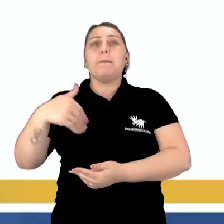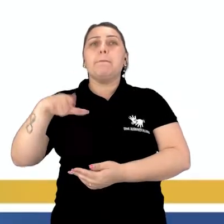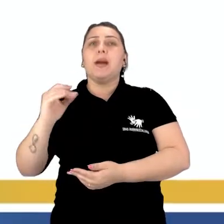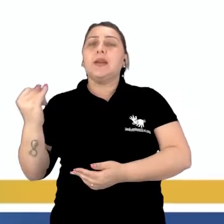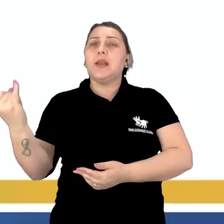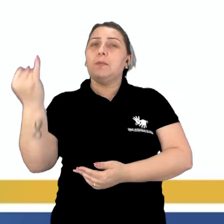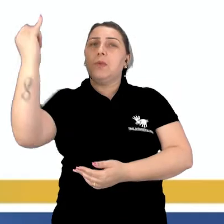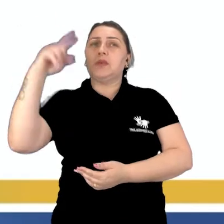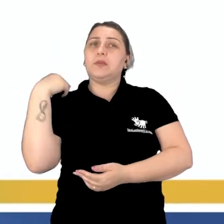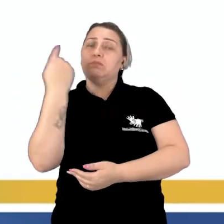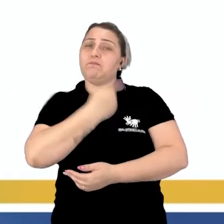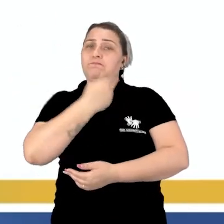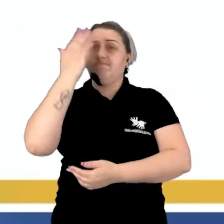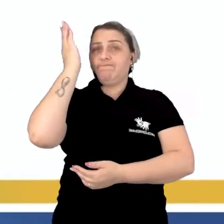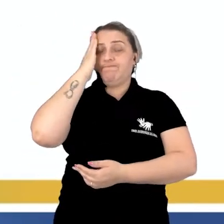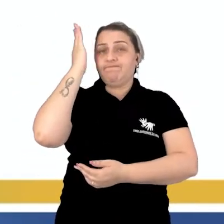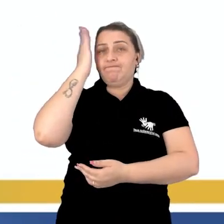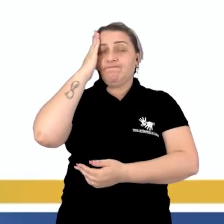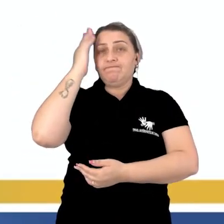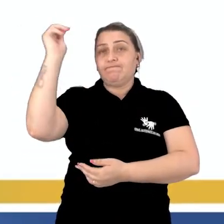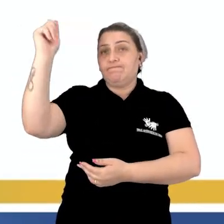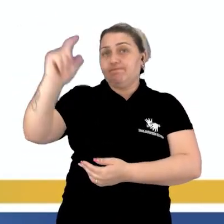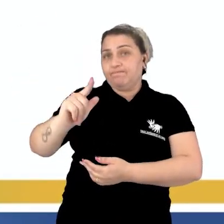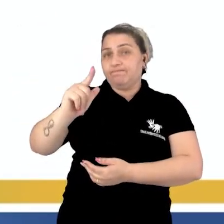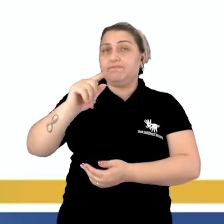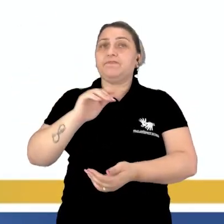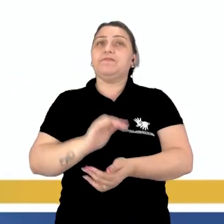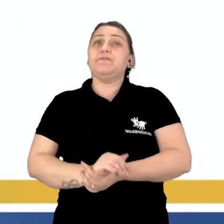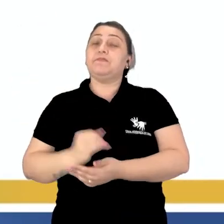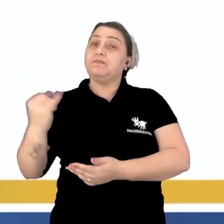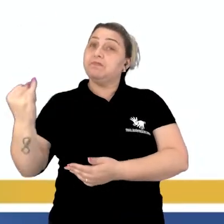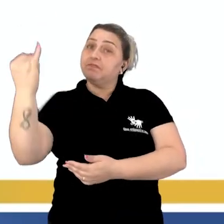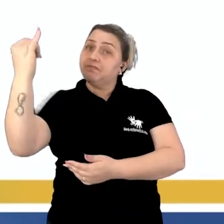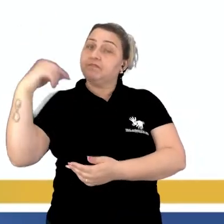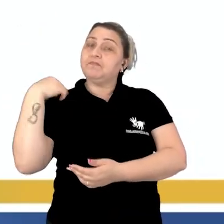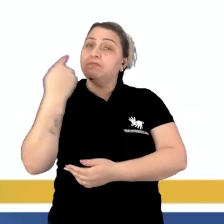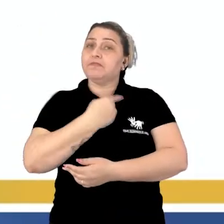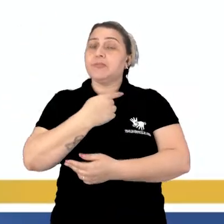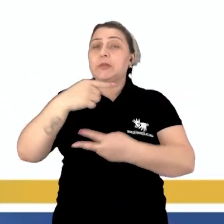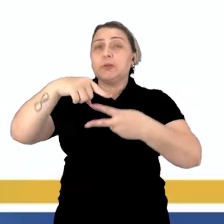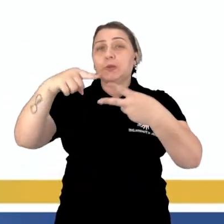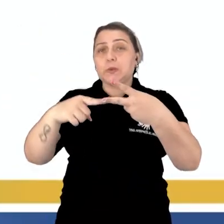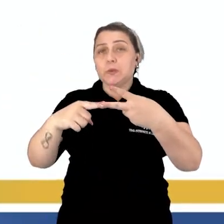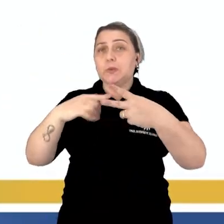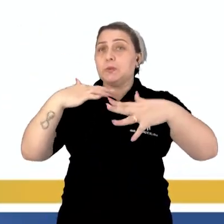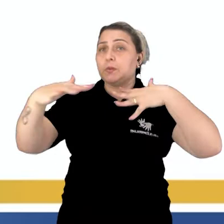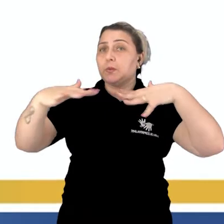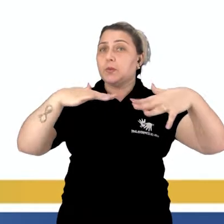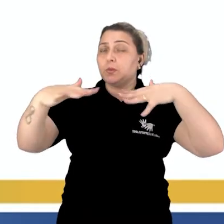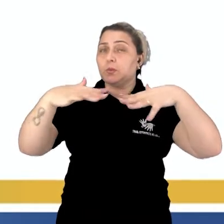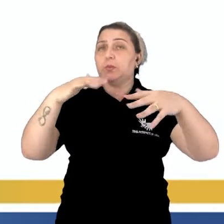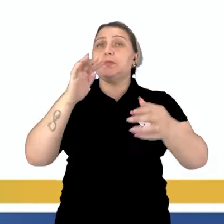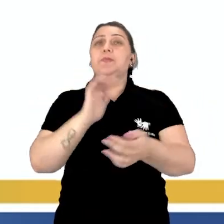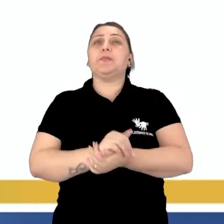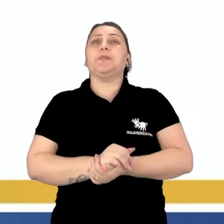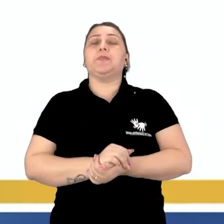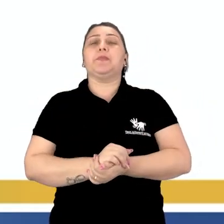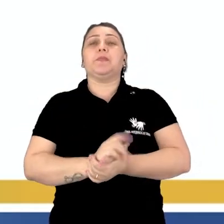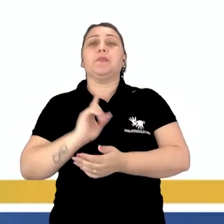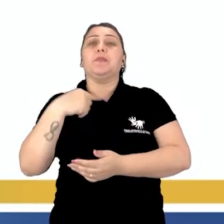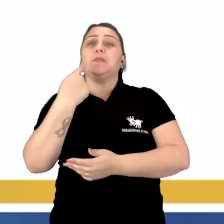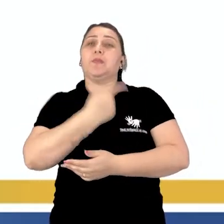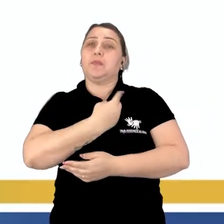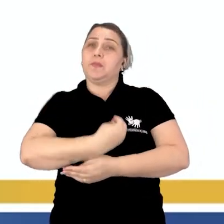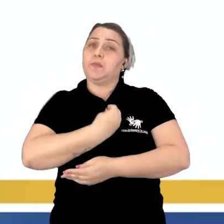é importante a gente saber quando a gente fala sobre o Sol e tudo mais? É importante a gente saber de dois movimentos que estão relacionados aí à